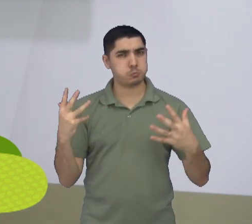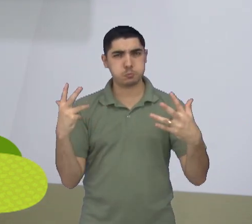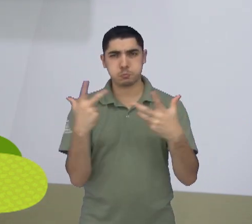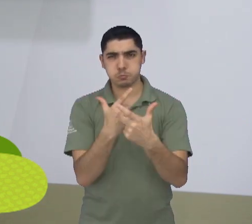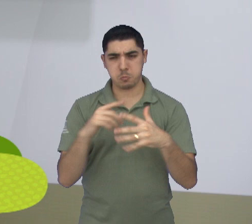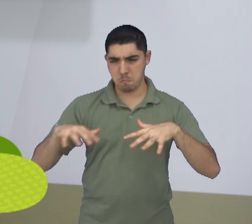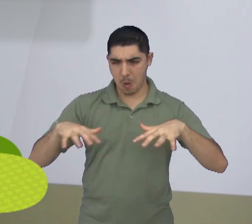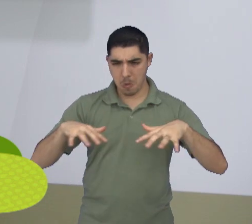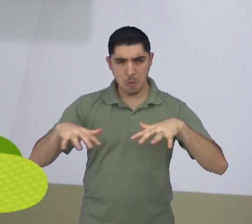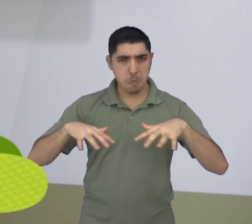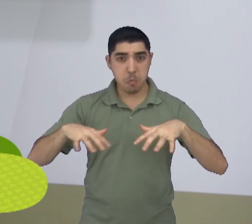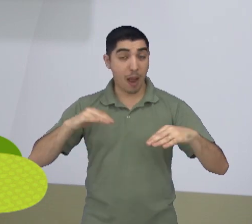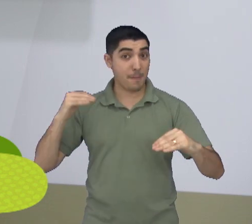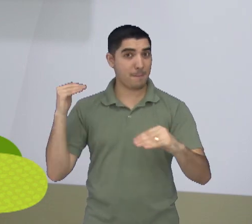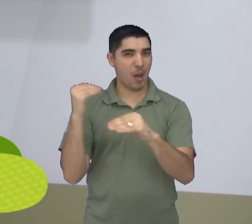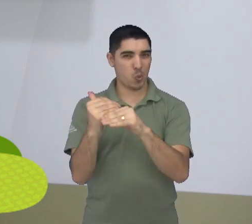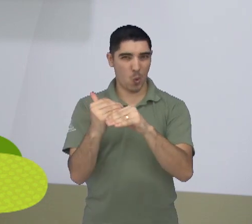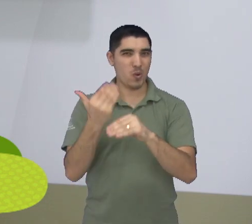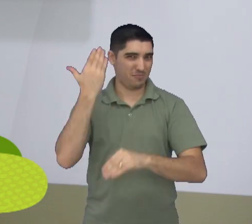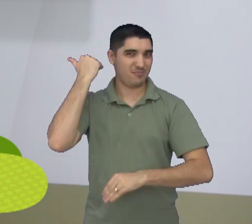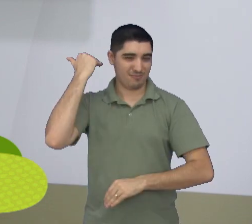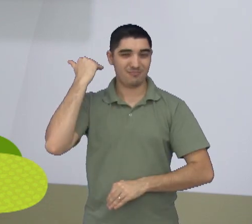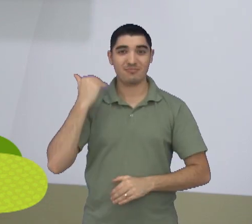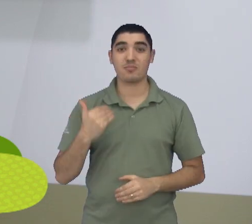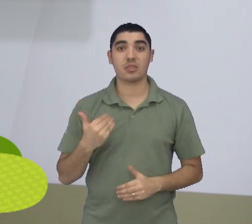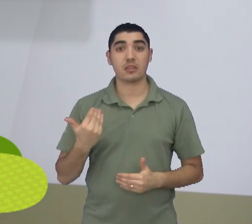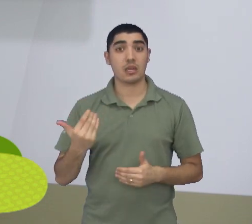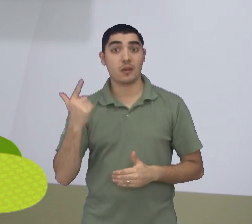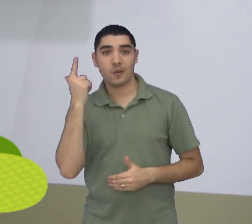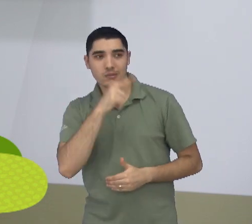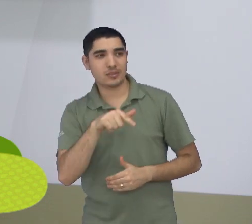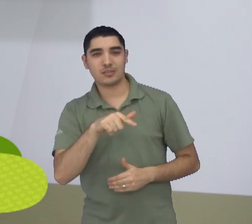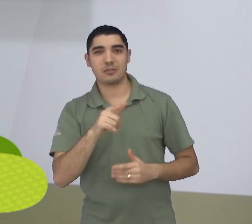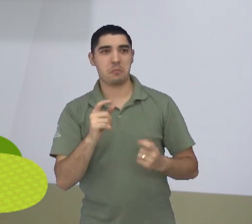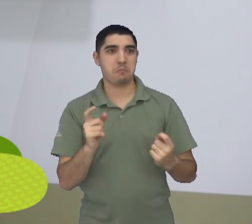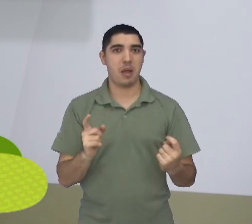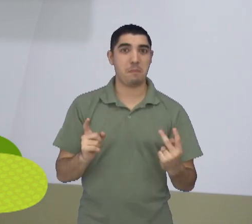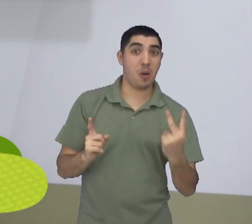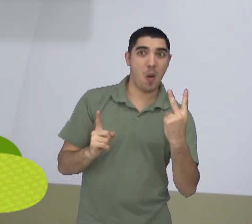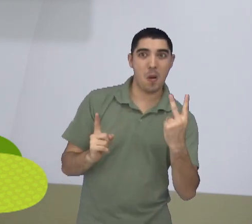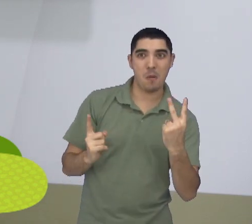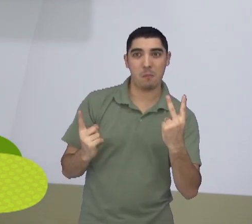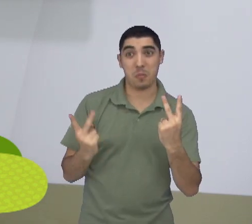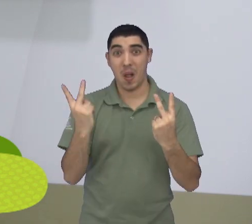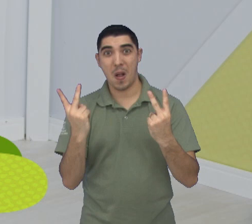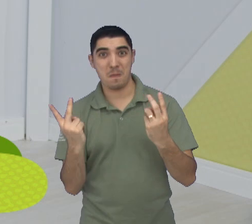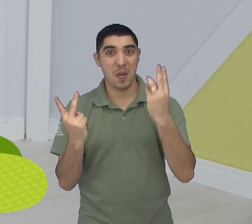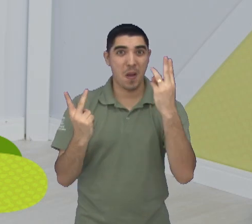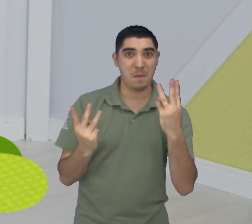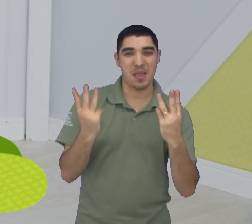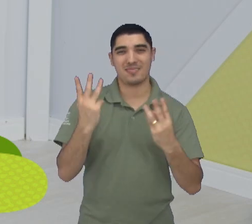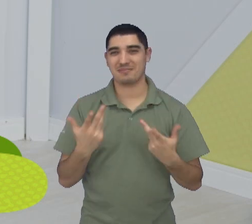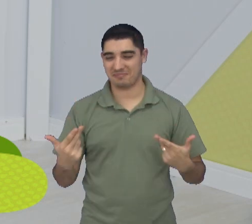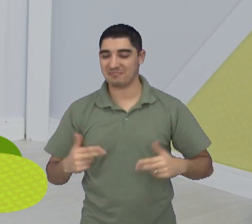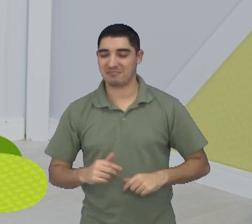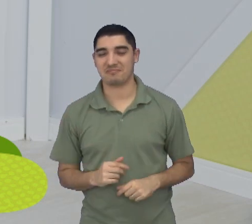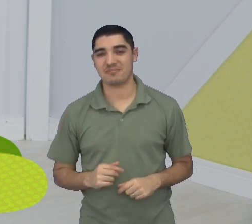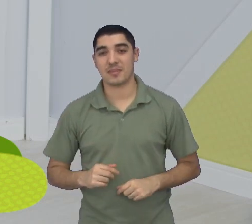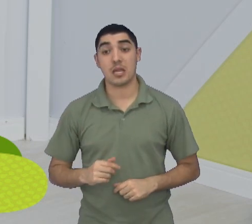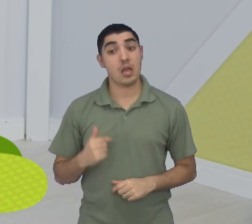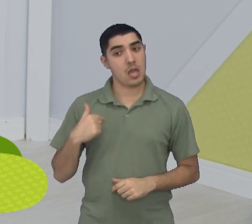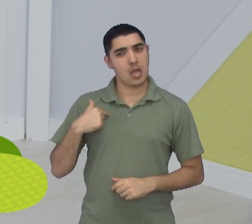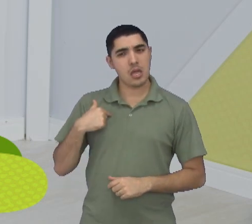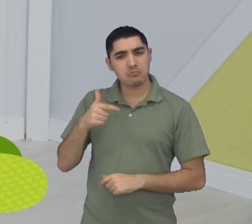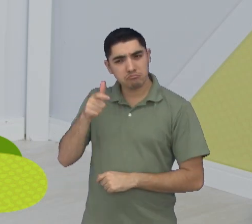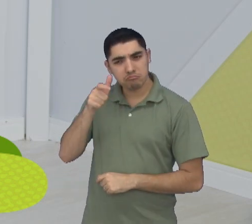com muitas reviravoltas, várias viradas acontecendo, então tenho certeza que vai ser uma grande decisão. Eu até vi o